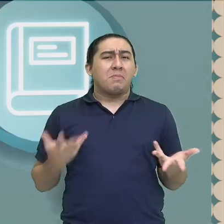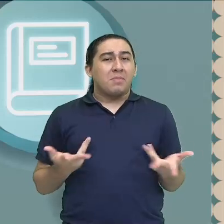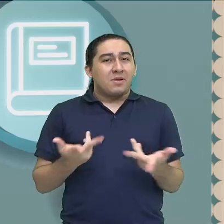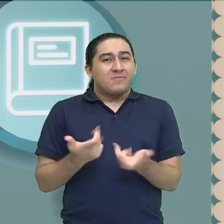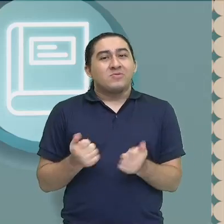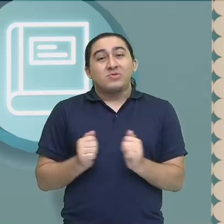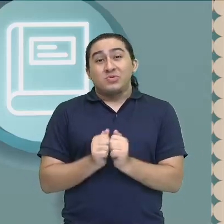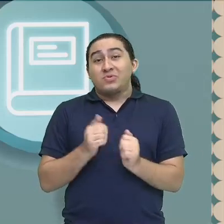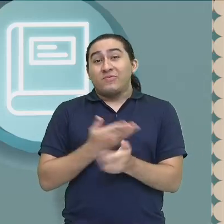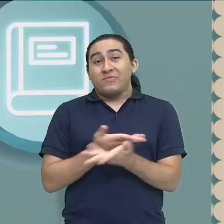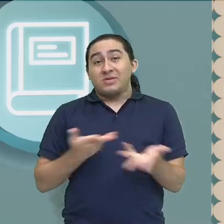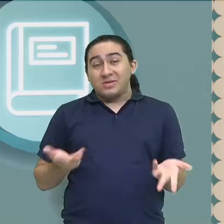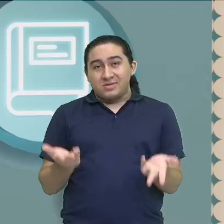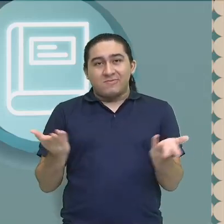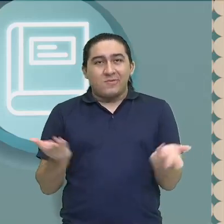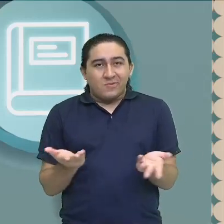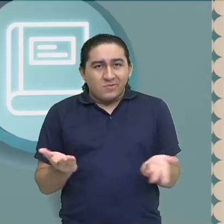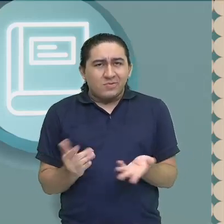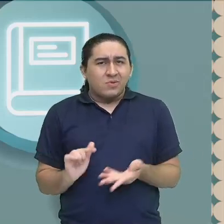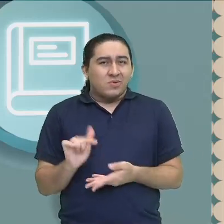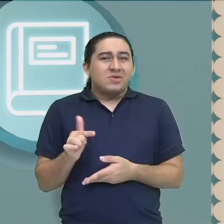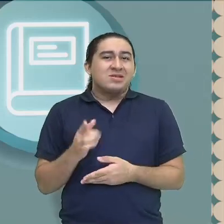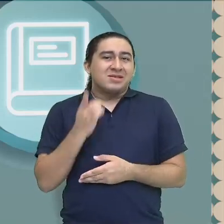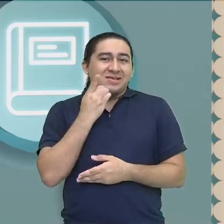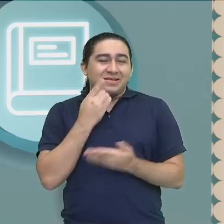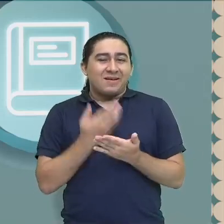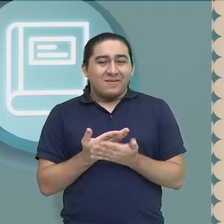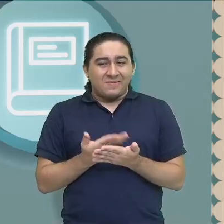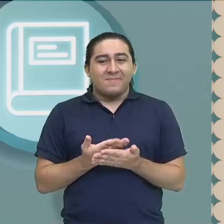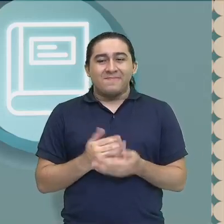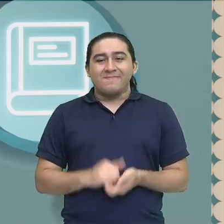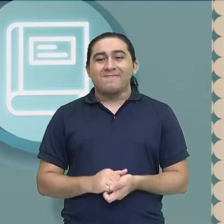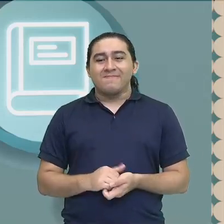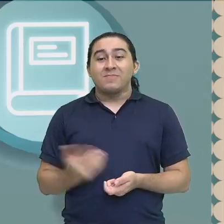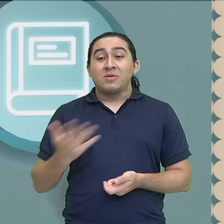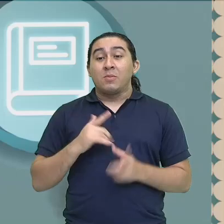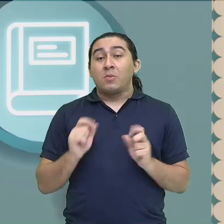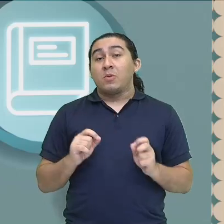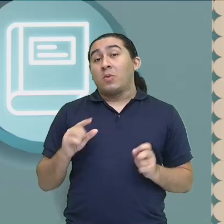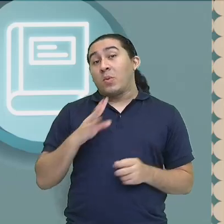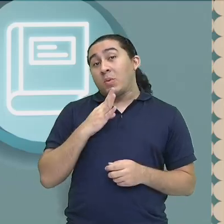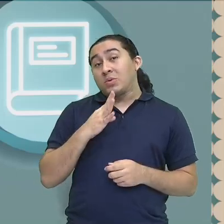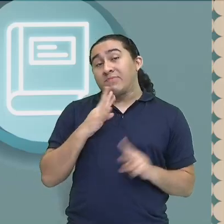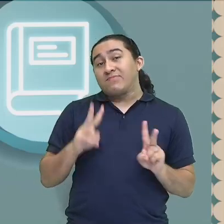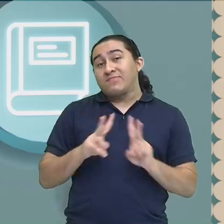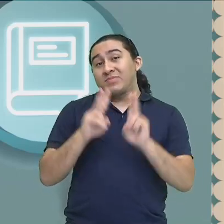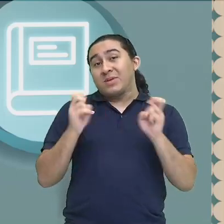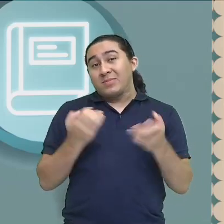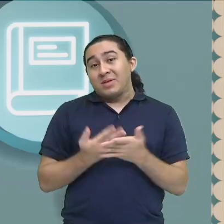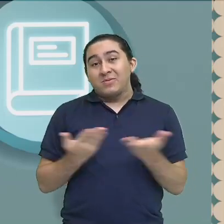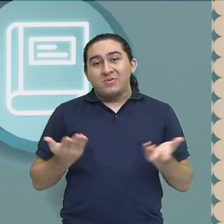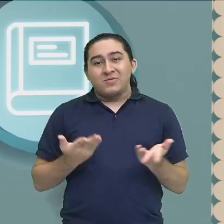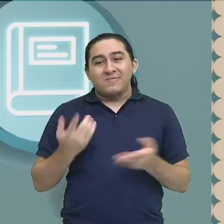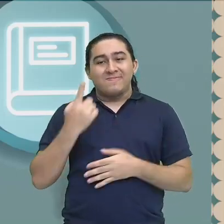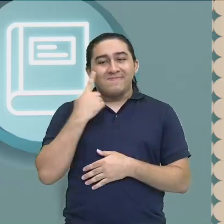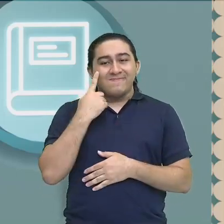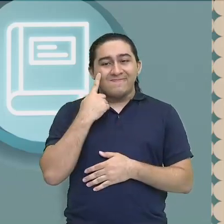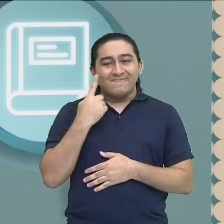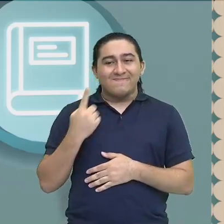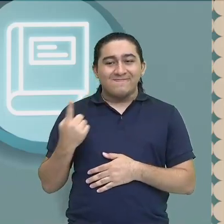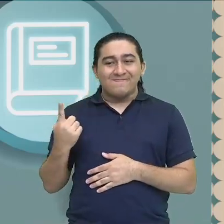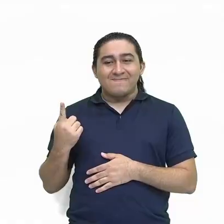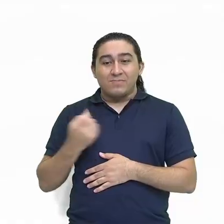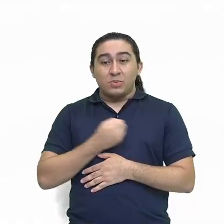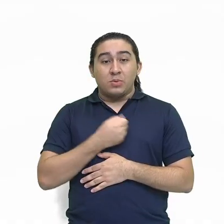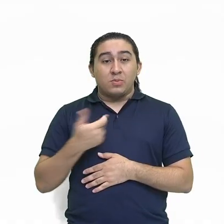aqui com vocês mais um dia de aula. Então, vamos agora conhecer o objeto de conhecimento da nossa aula